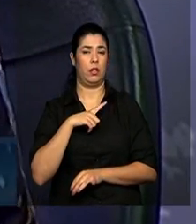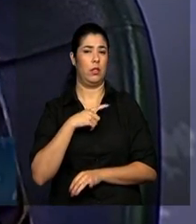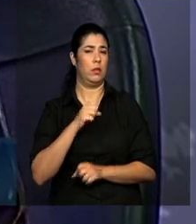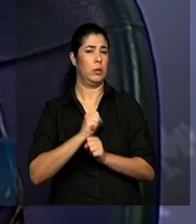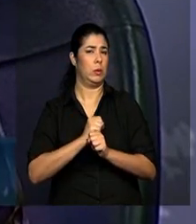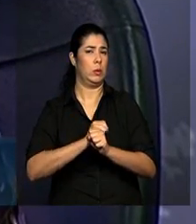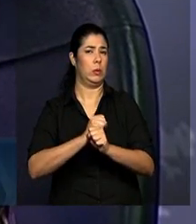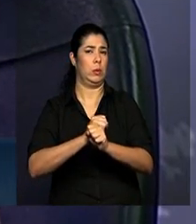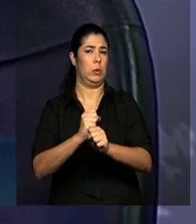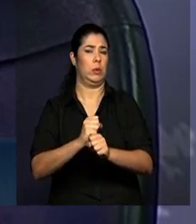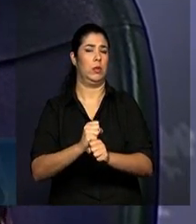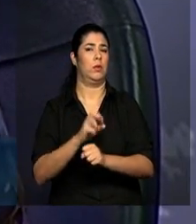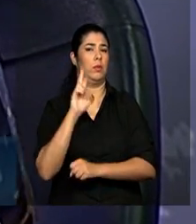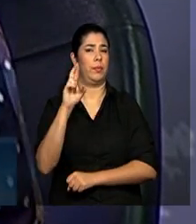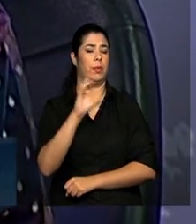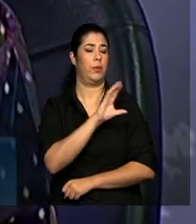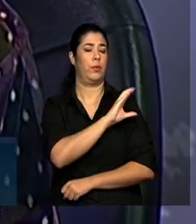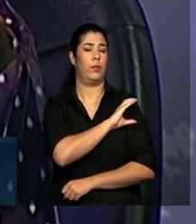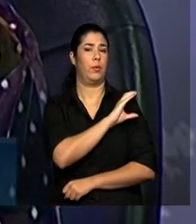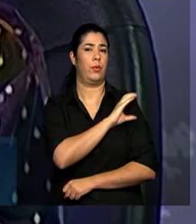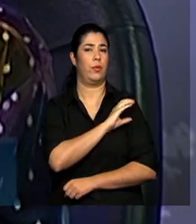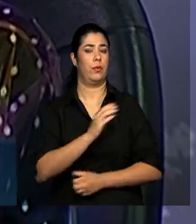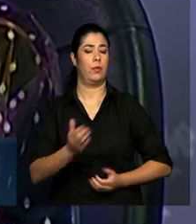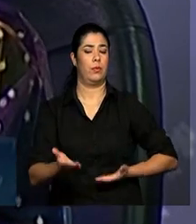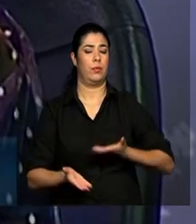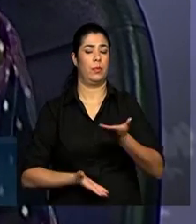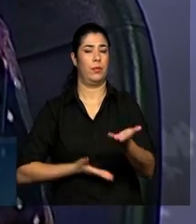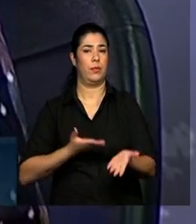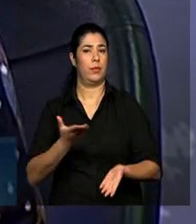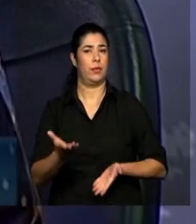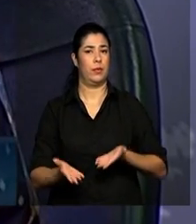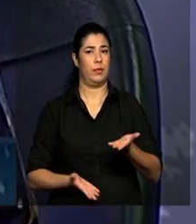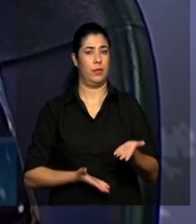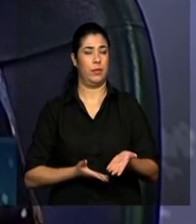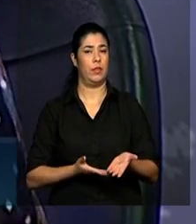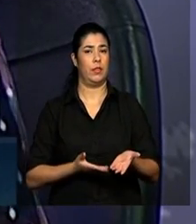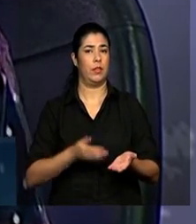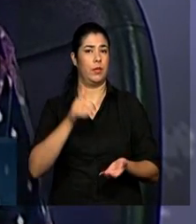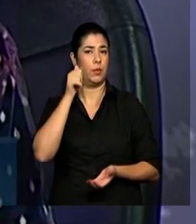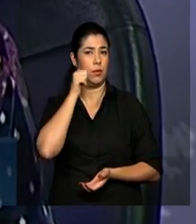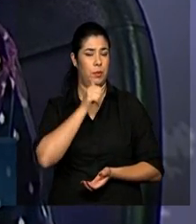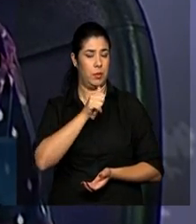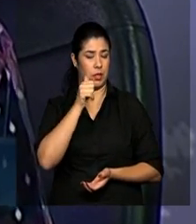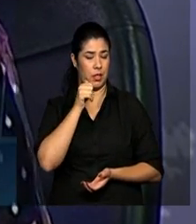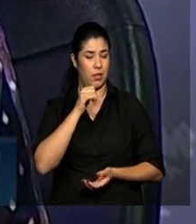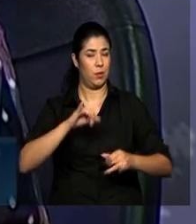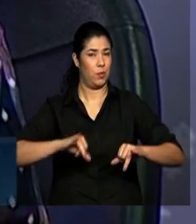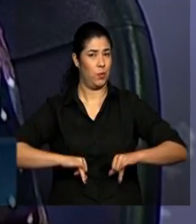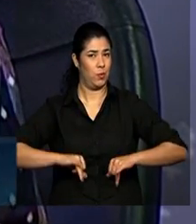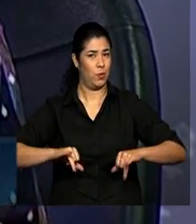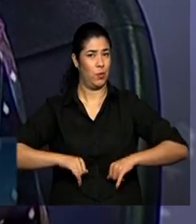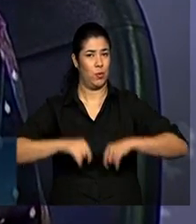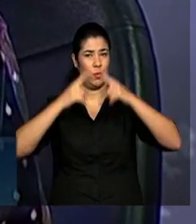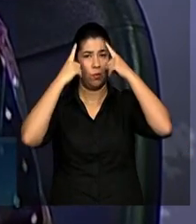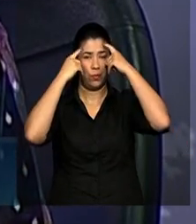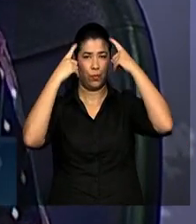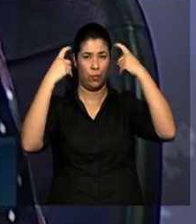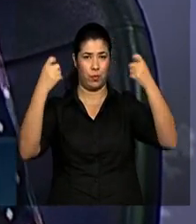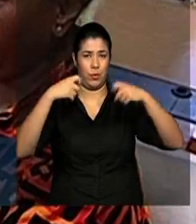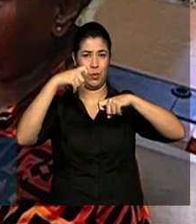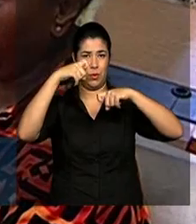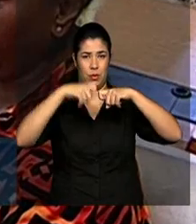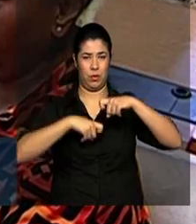anos um serviço de atendimento às mulheres em situação de violência sexual